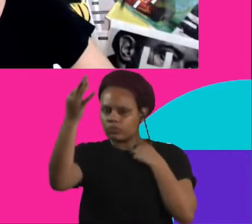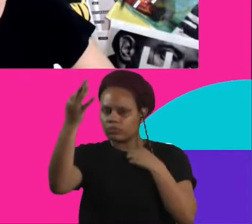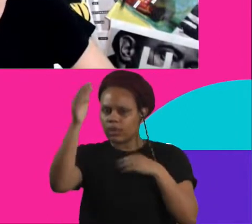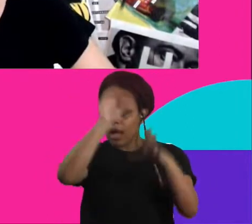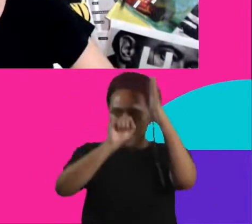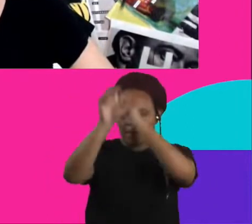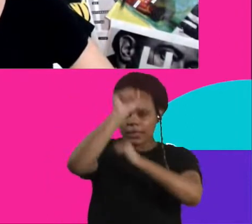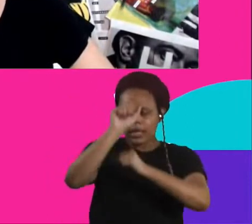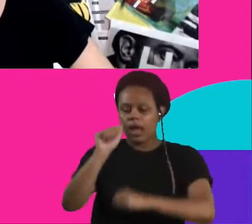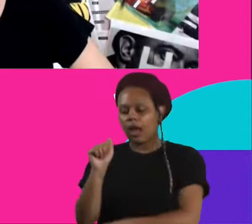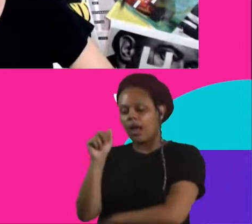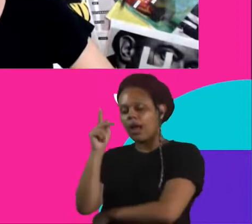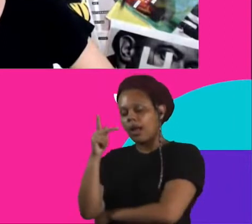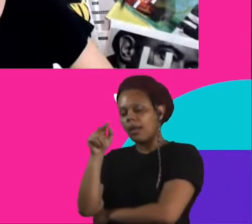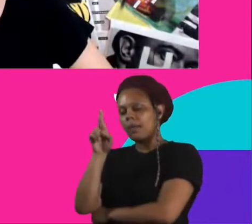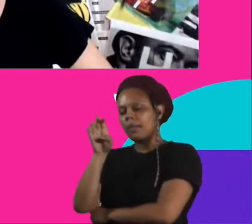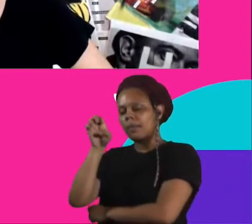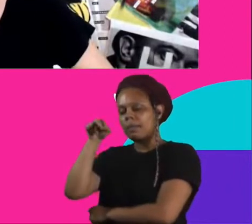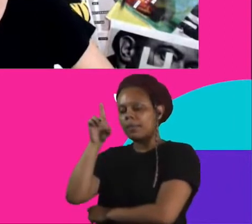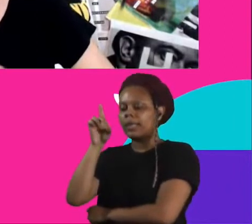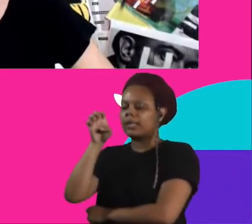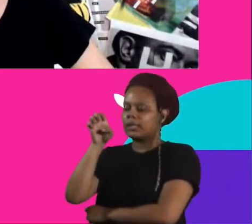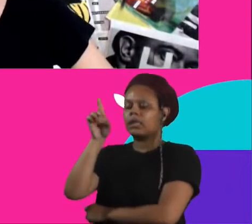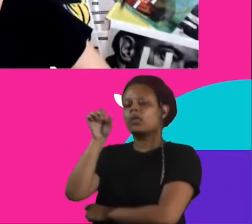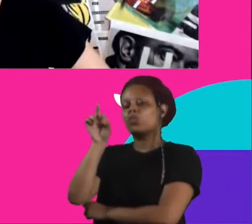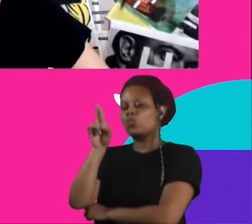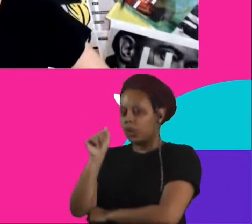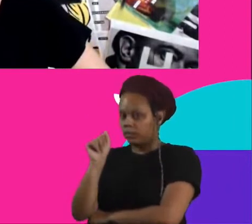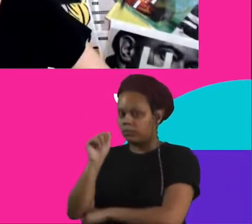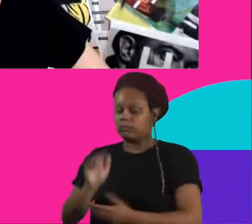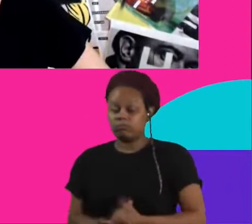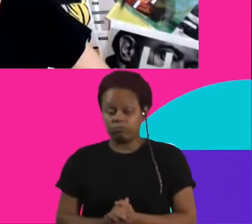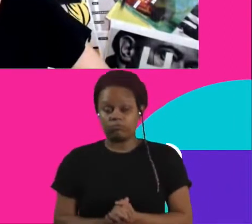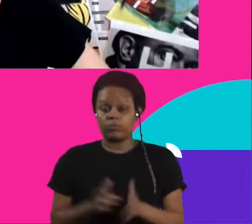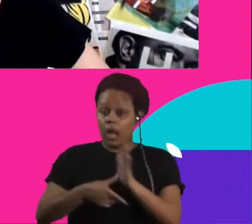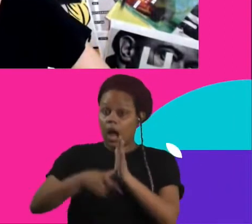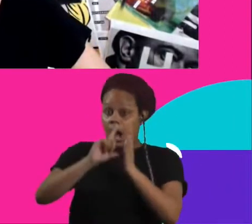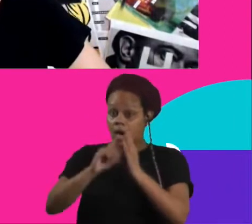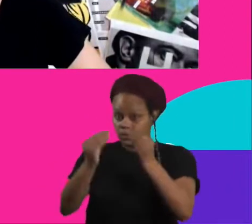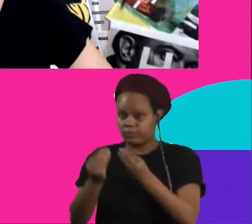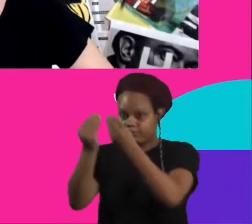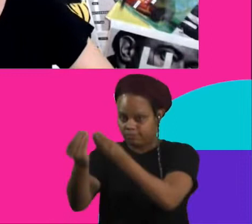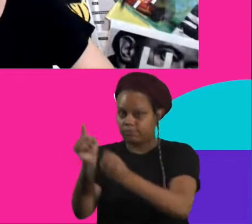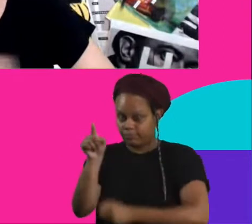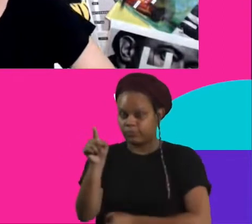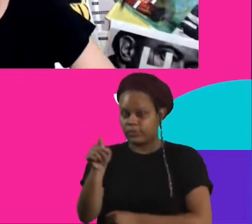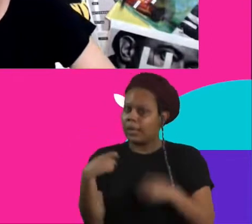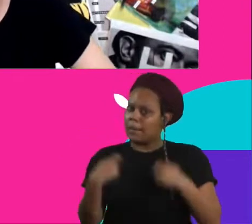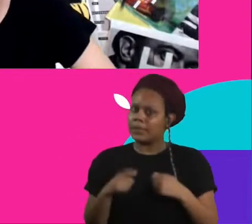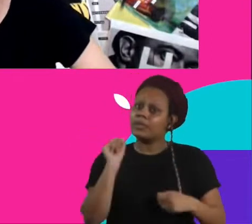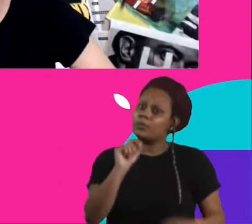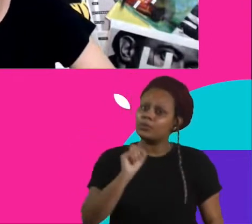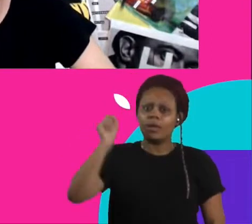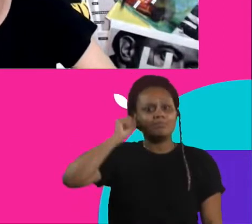aprendedora. Camila, antes de te passar a palavra e continuar esse debate, eu e você não nos apresentamos de forma completa. Precisamos fazer